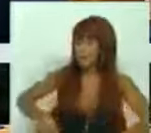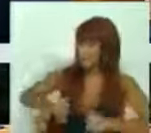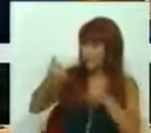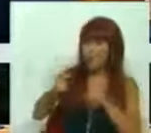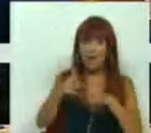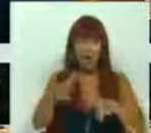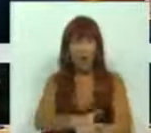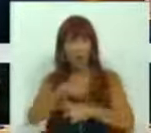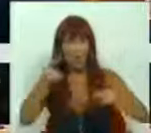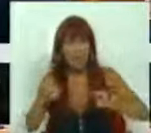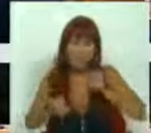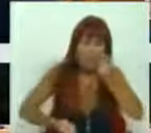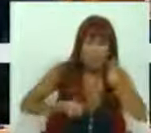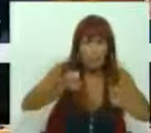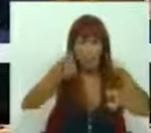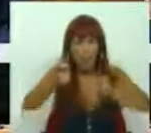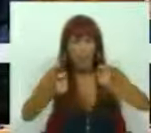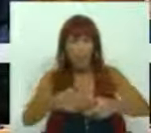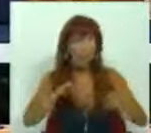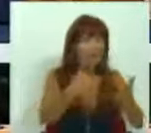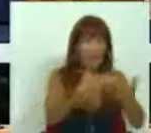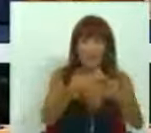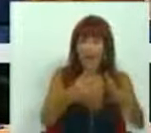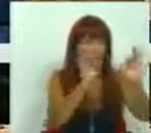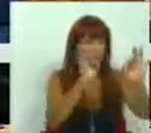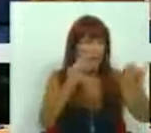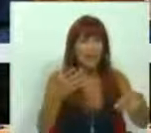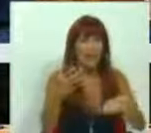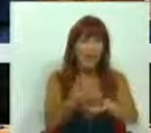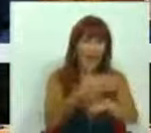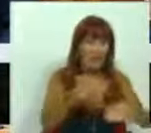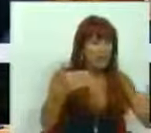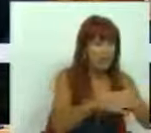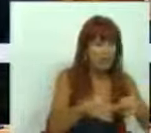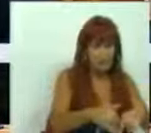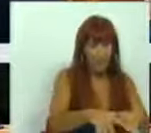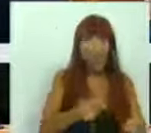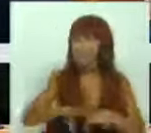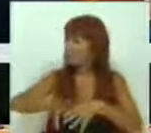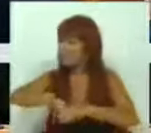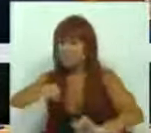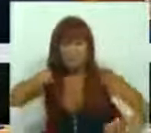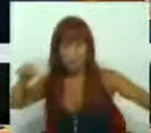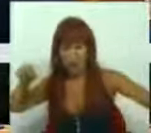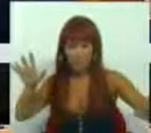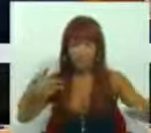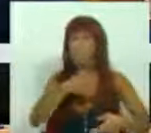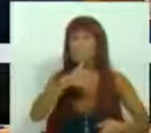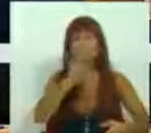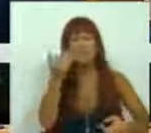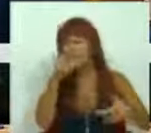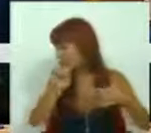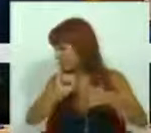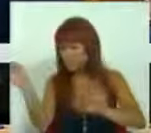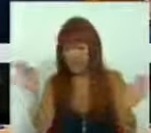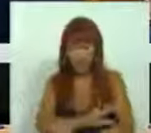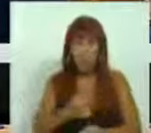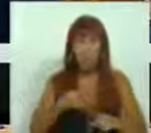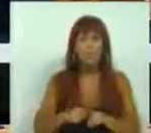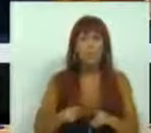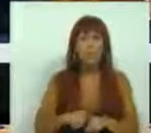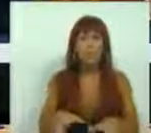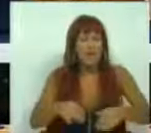Melhorar e aumentar progressivamente a oferta de cuidados paliativos, sem rupturas, sem demagogias e sem